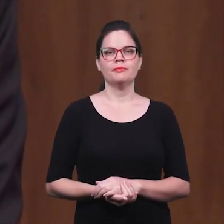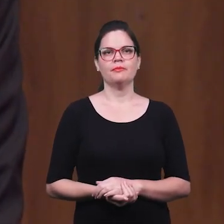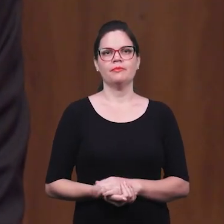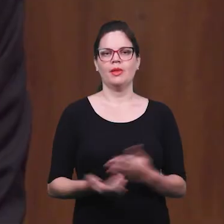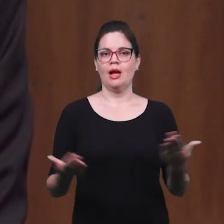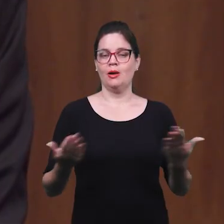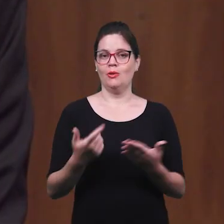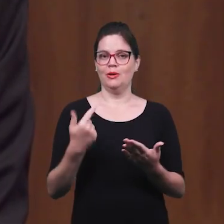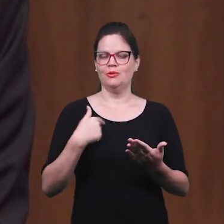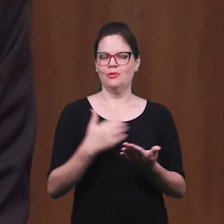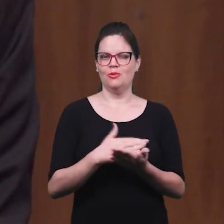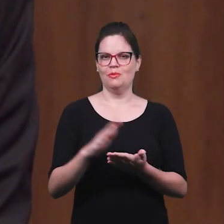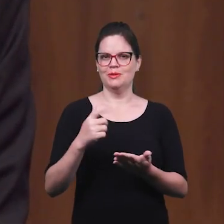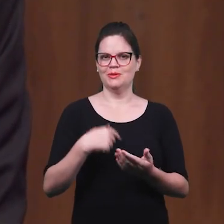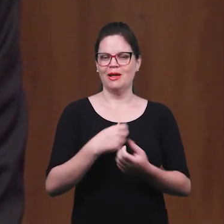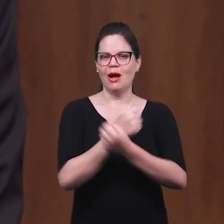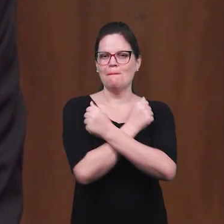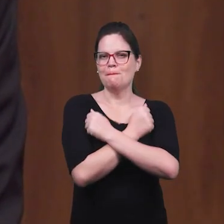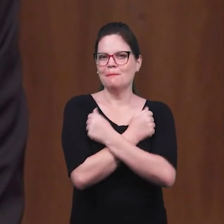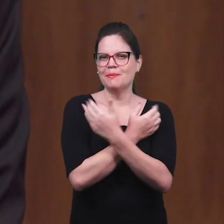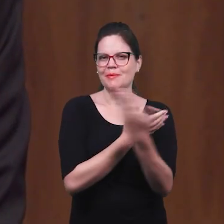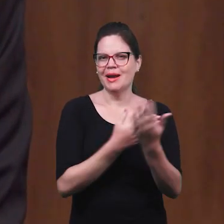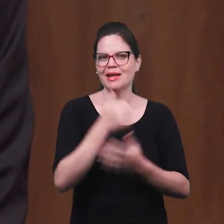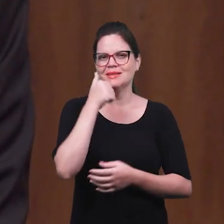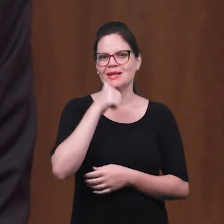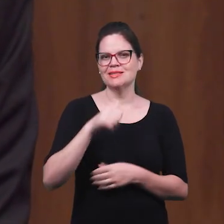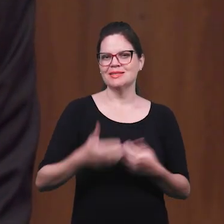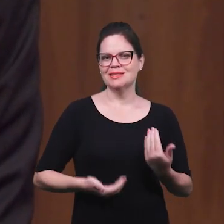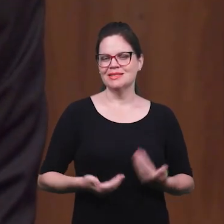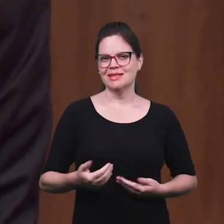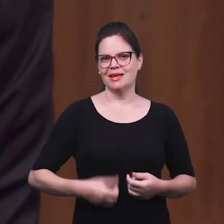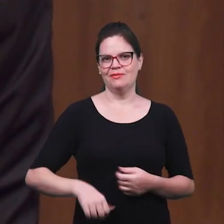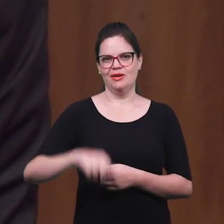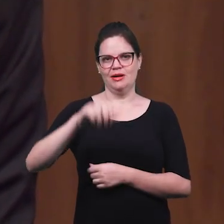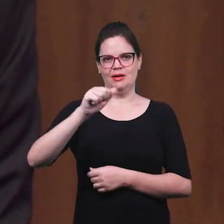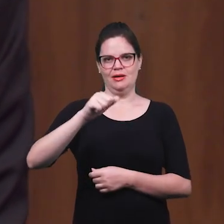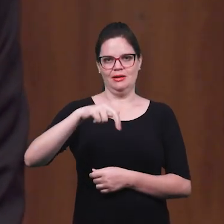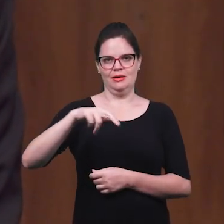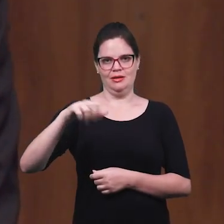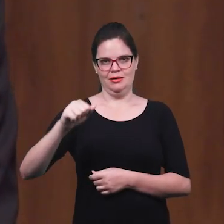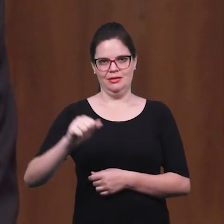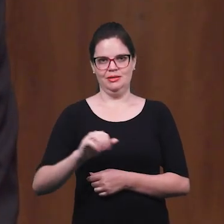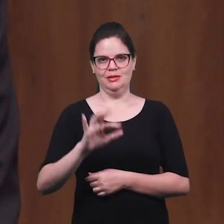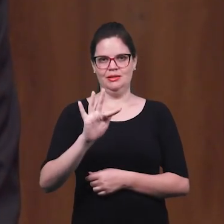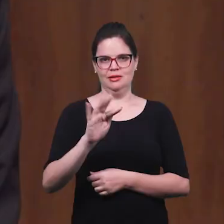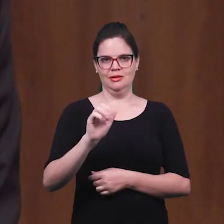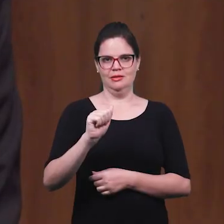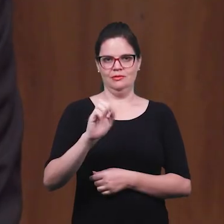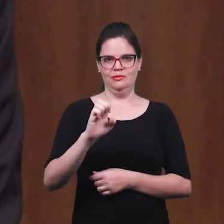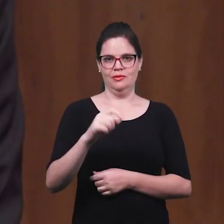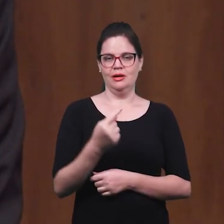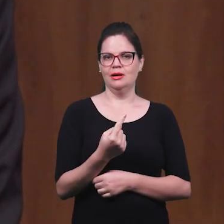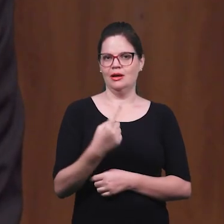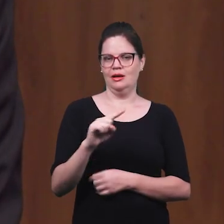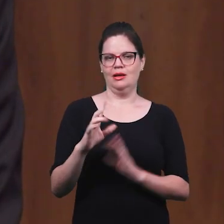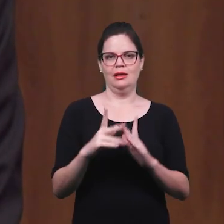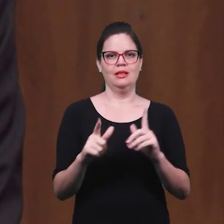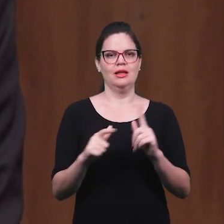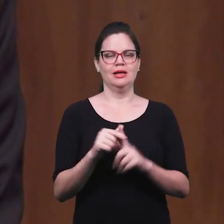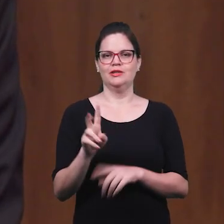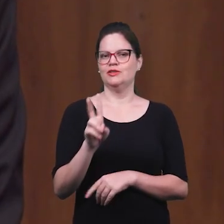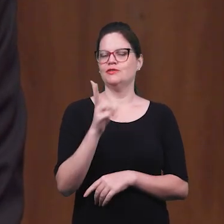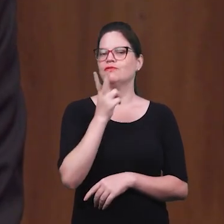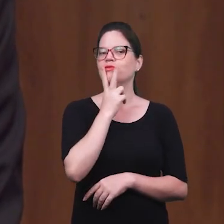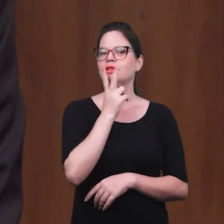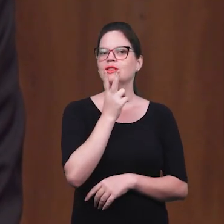um abraço à nossa irmã Ana Faé, da Igreja de Barro Vermelho, que todos os